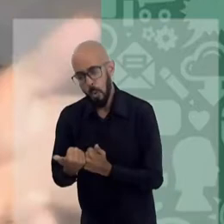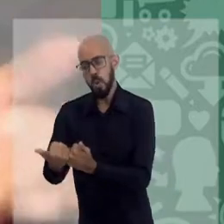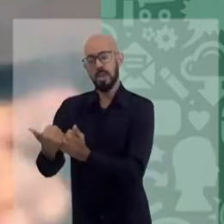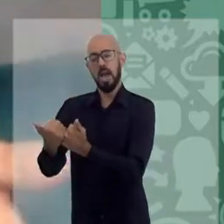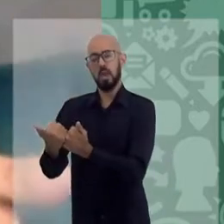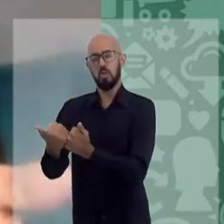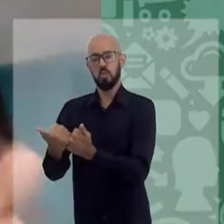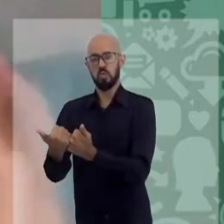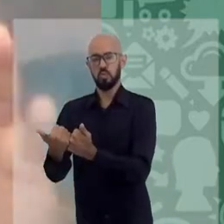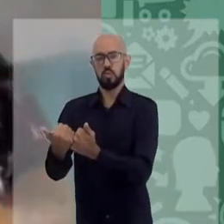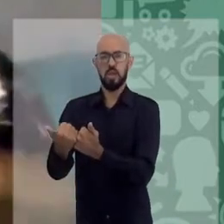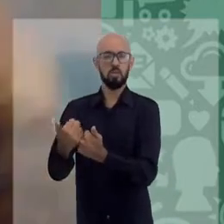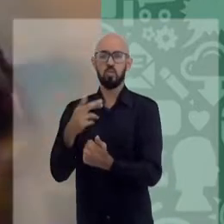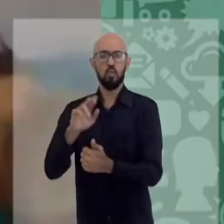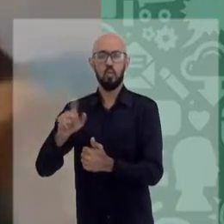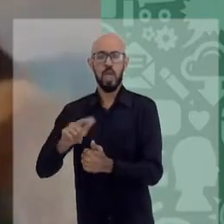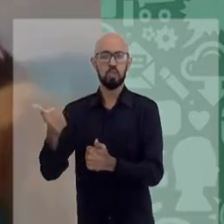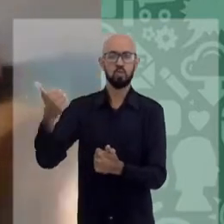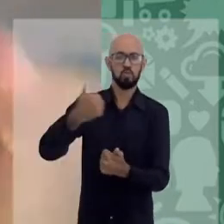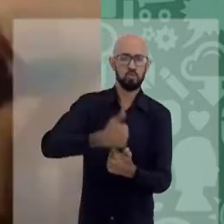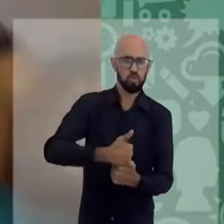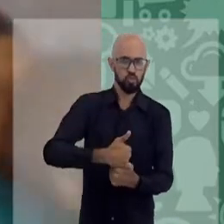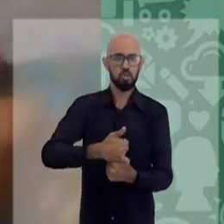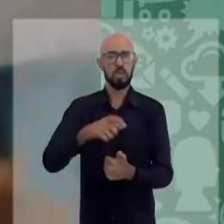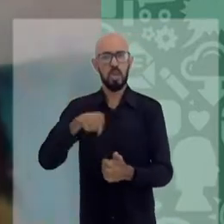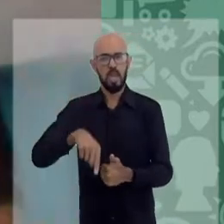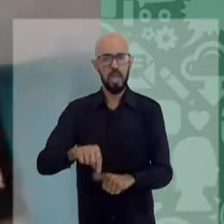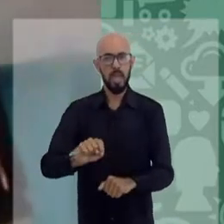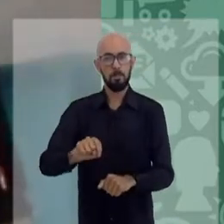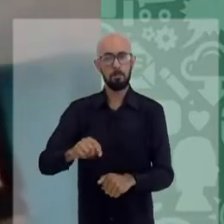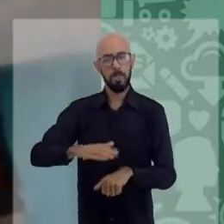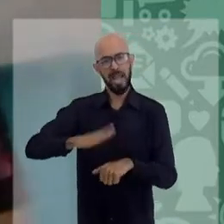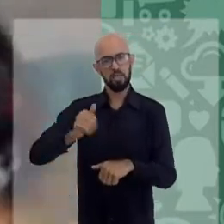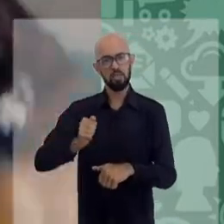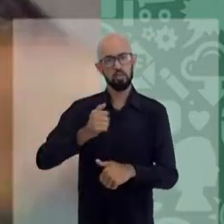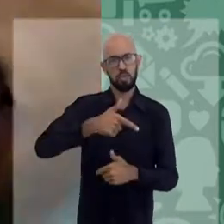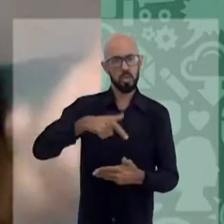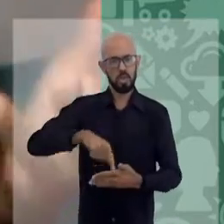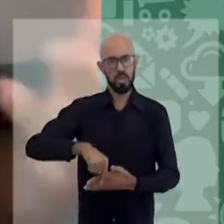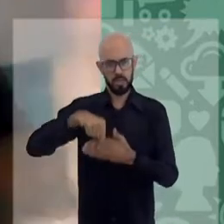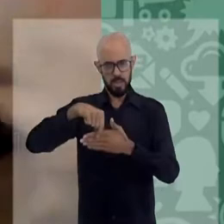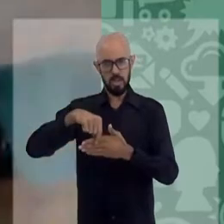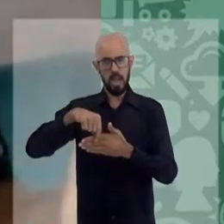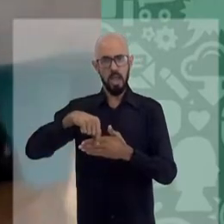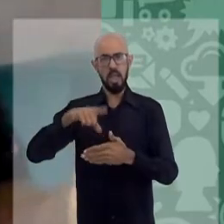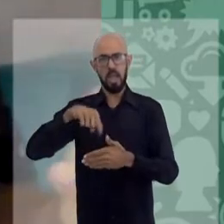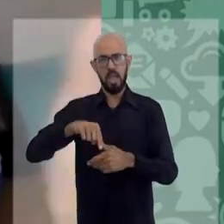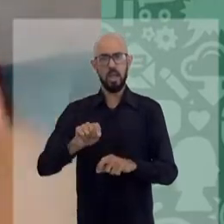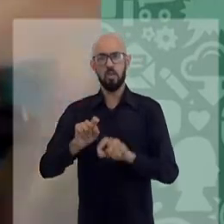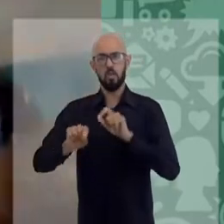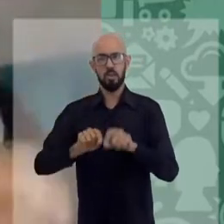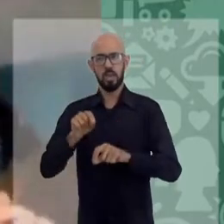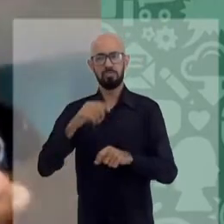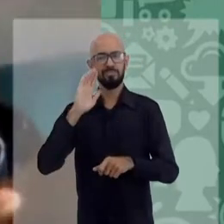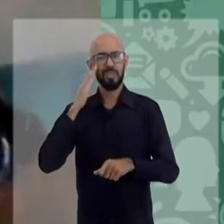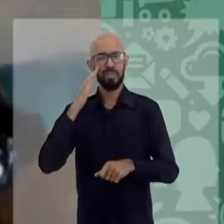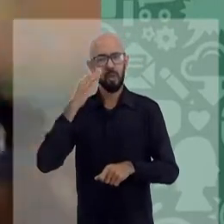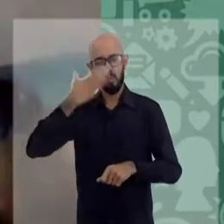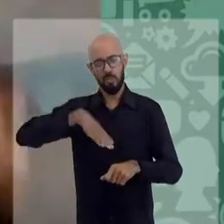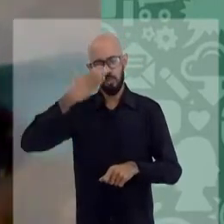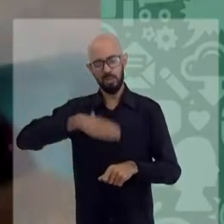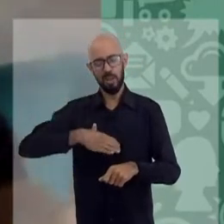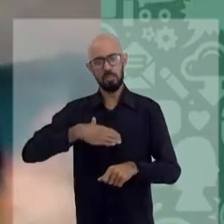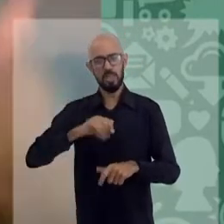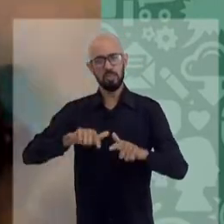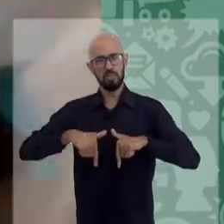demandas, mais na retaguarda do que liderando esses processos, né? Mas, para isso, a gente tem que entender o comportamento político e